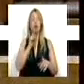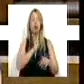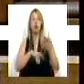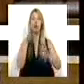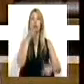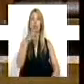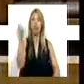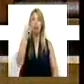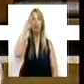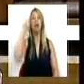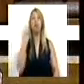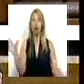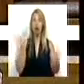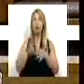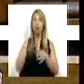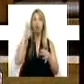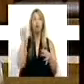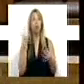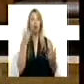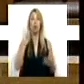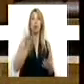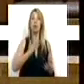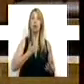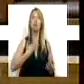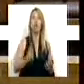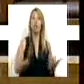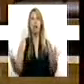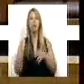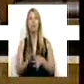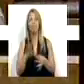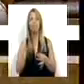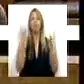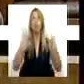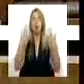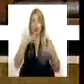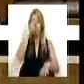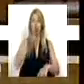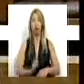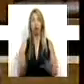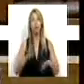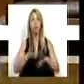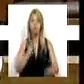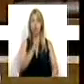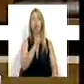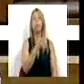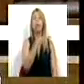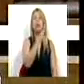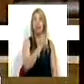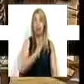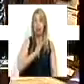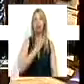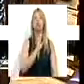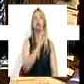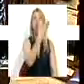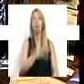com a atitude do PSD e do CDS relativamente a este Orçamento de Estado. Primeiro, a do PSD, que decidiu